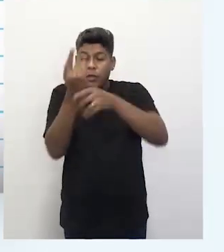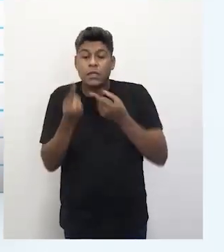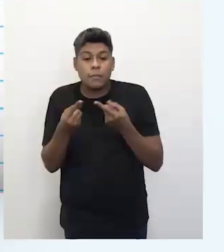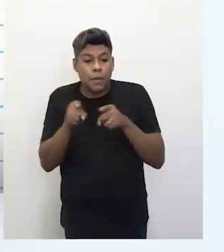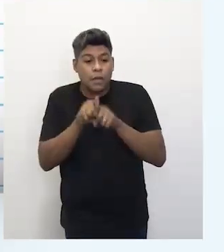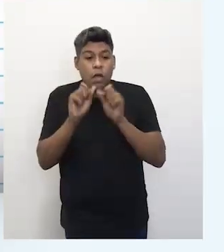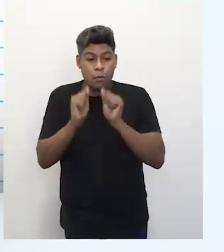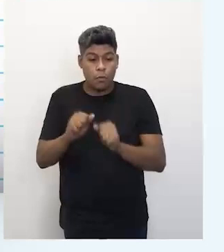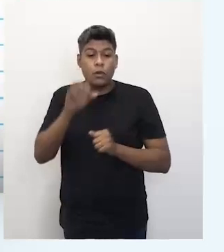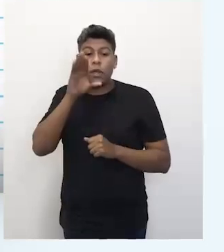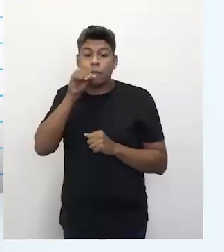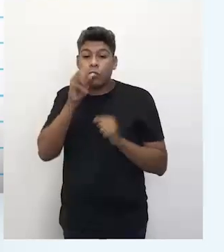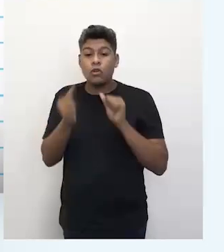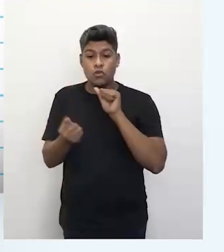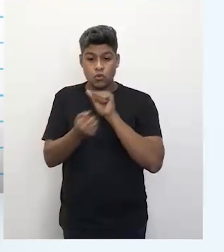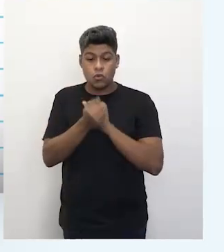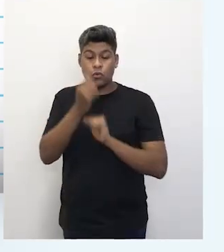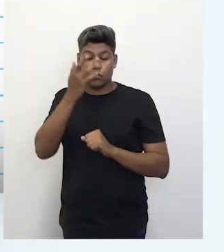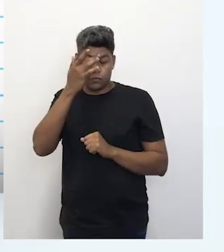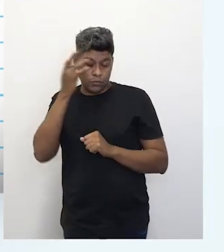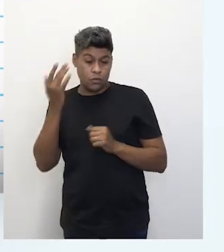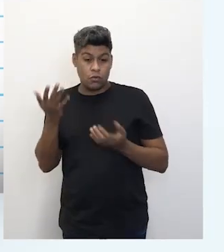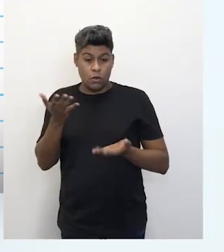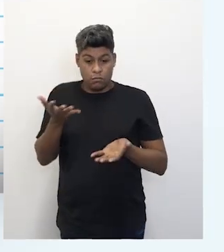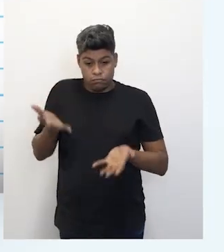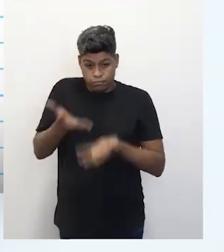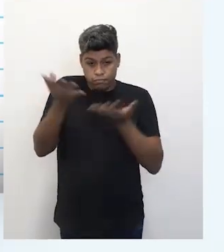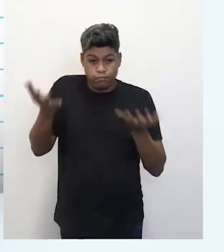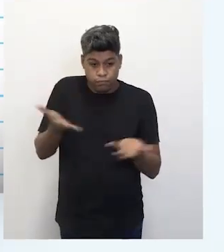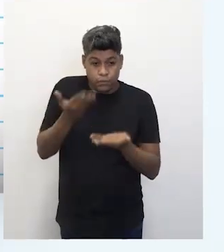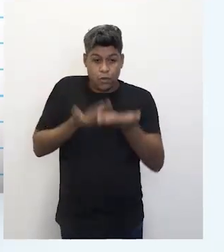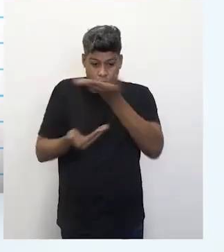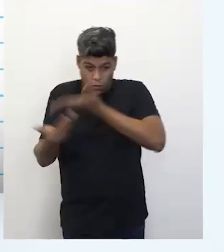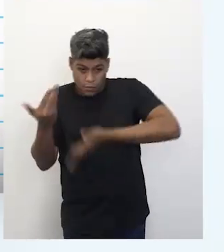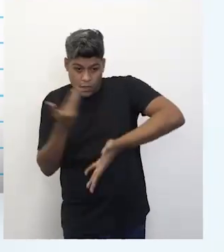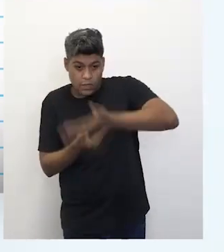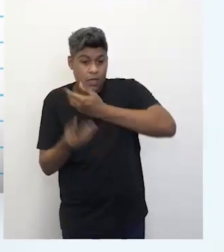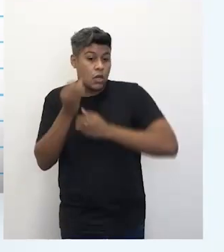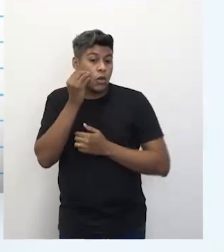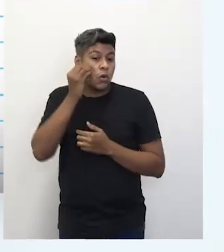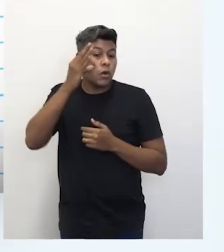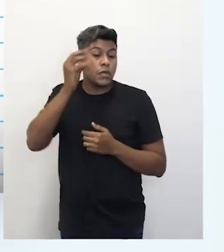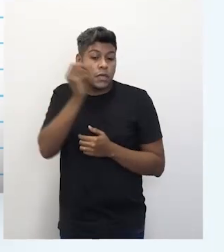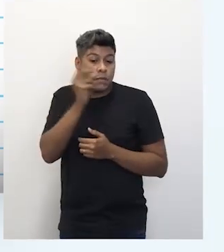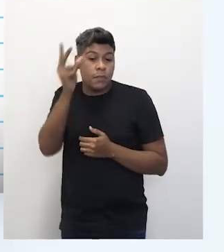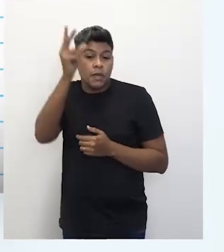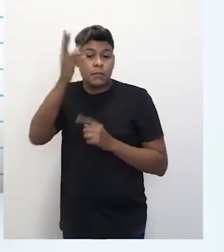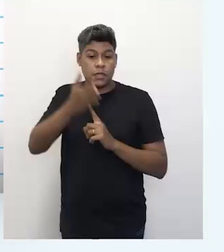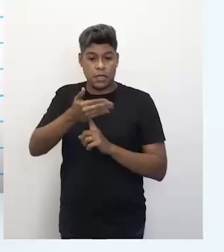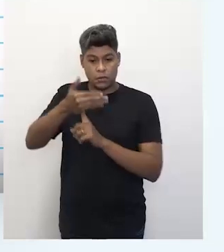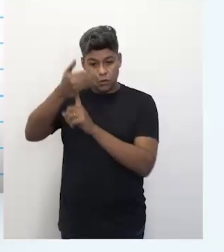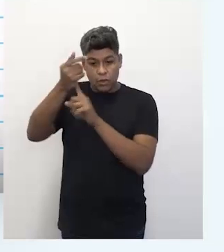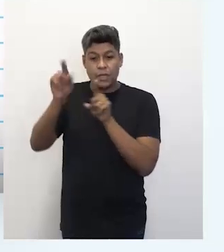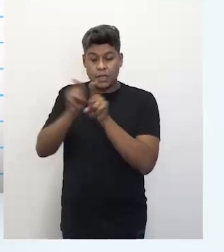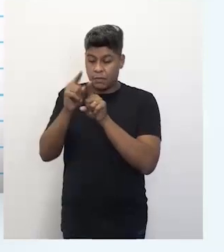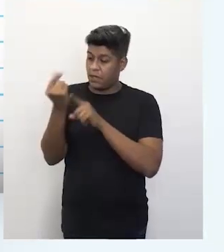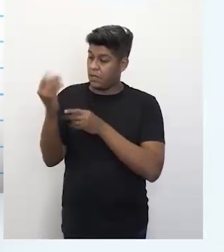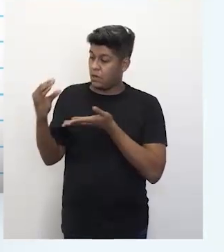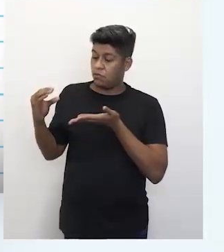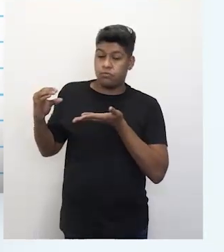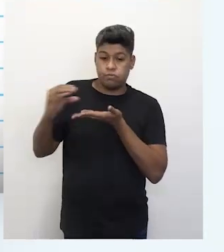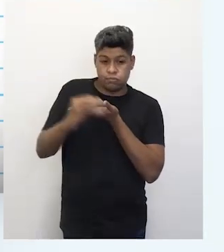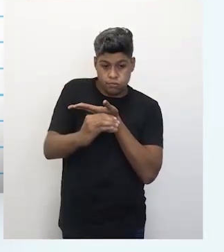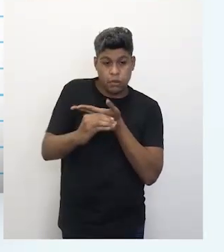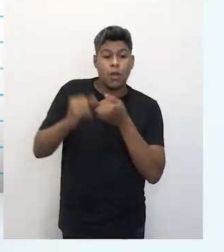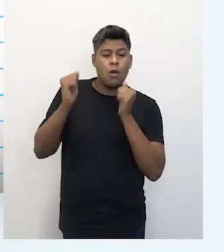parceria do poder público com atores não estatais que mobilizem compartilhem conhecimento e expertise e tecnologia e recursos financeiros